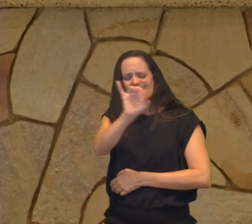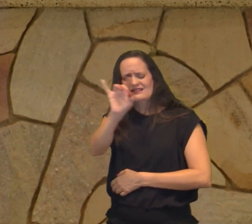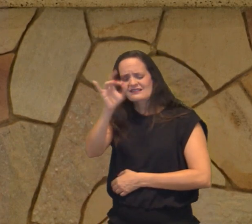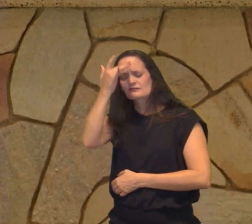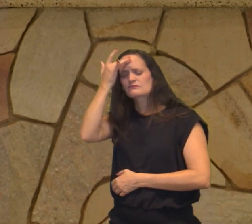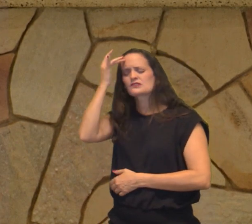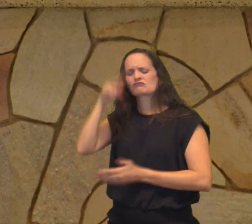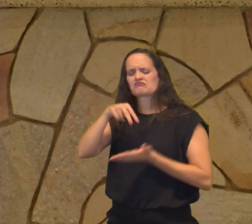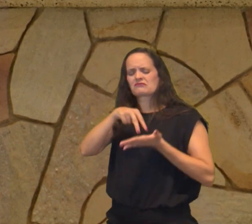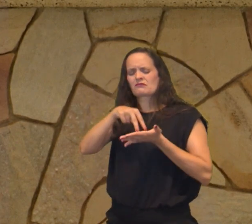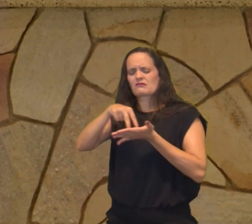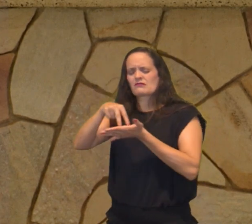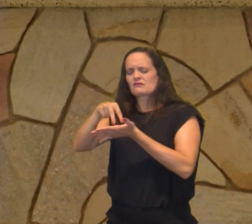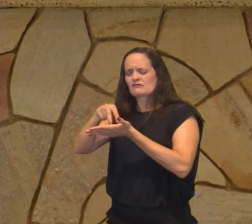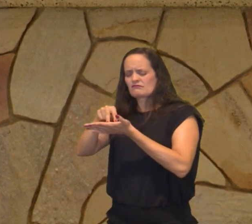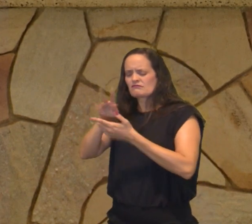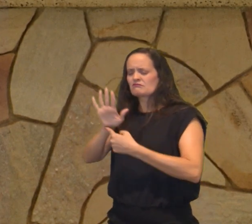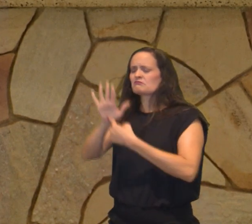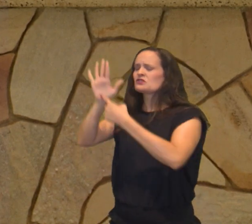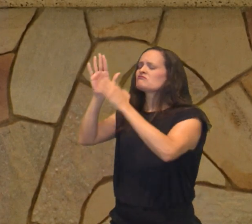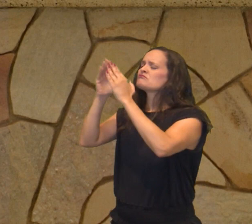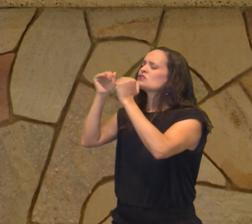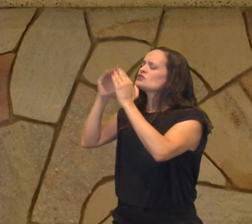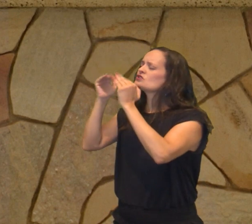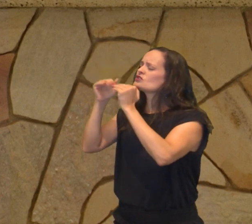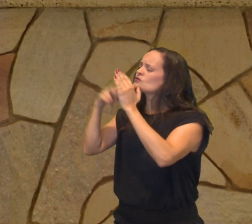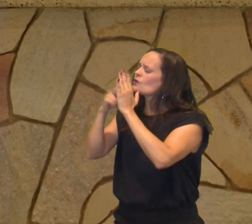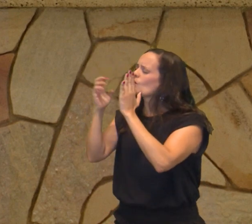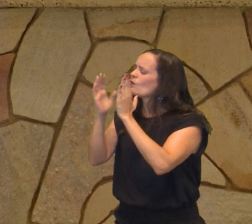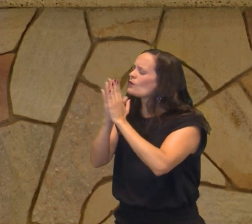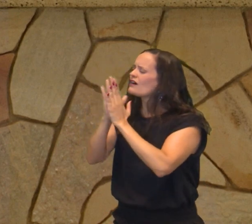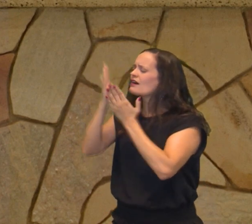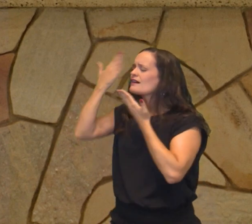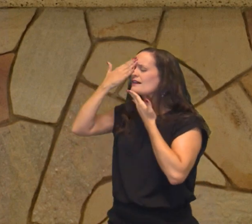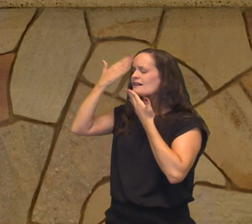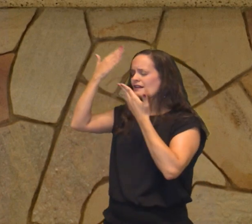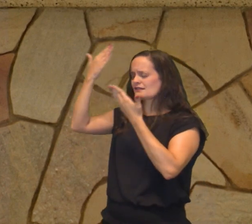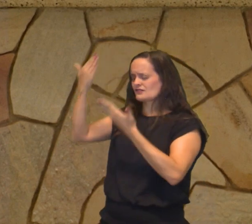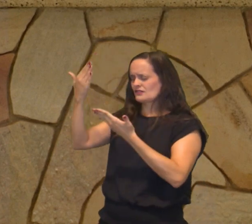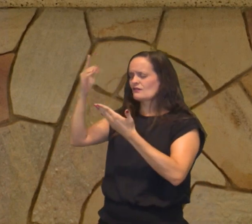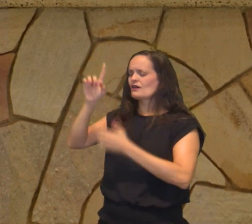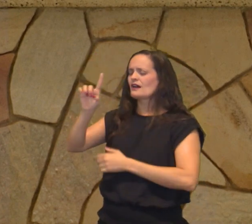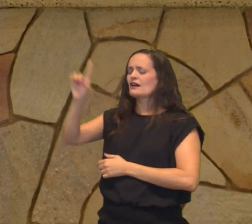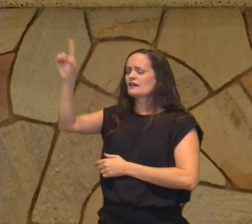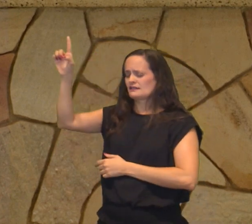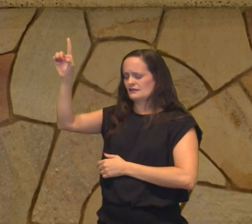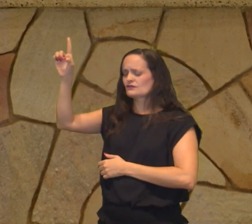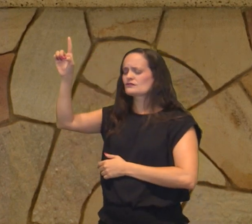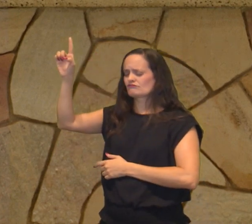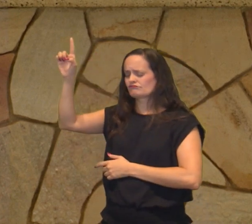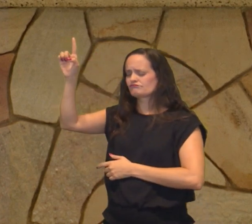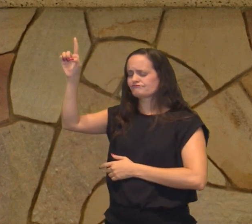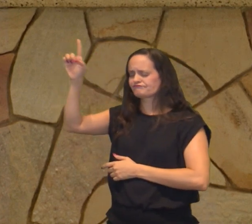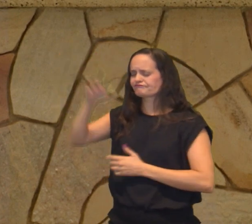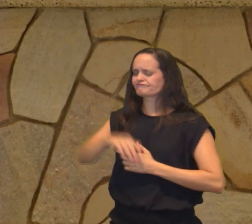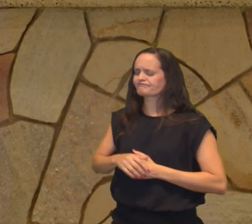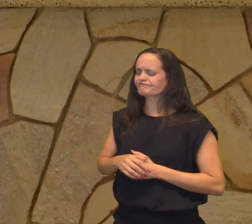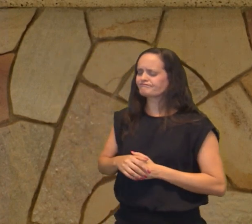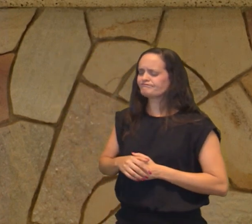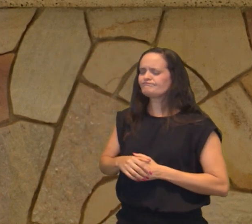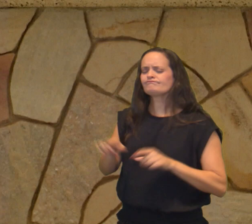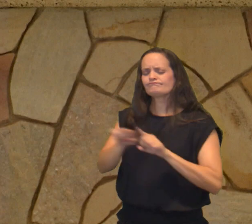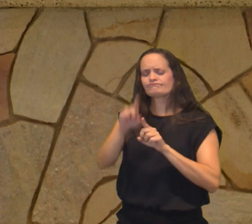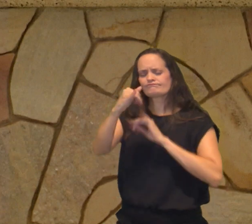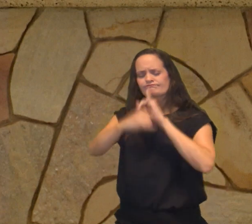irmã que veio aqui trazendo o seu pedido de oração, a sua gratidão, nós colocamos diante do teu trono de graça. Os nossos